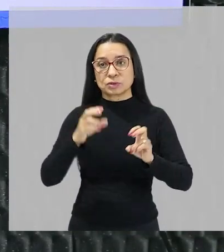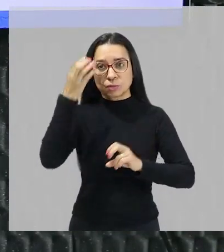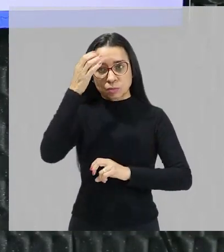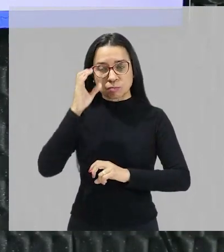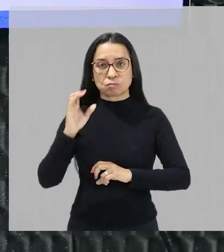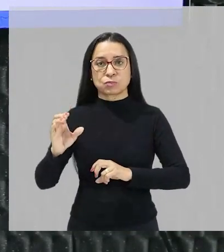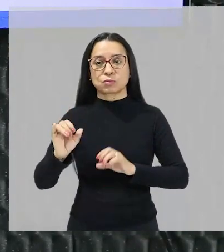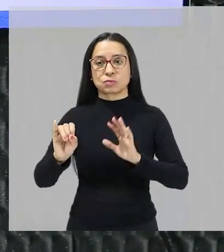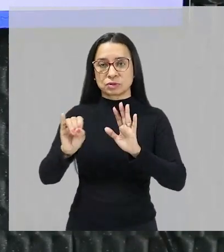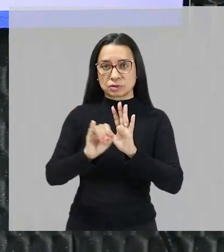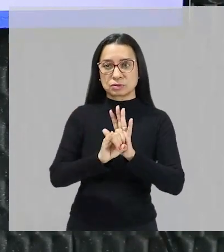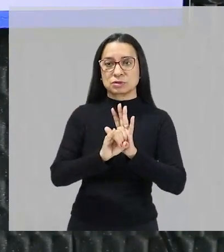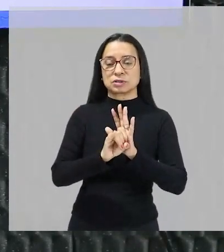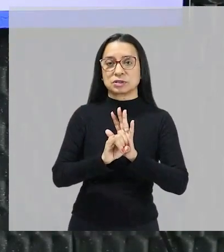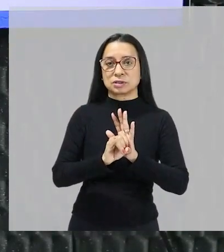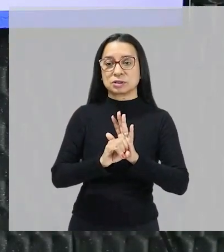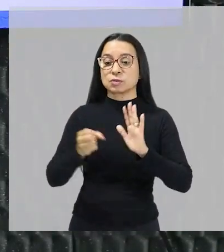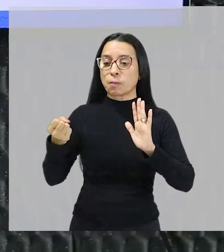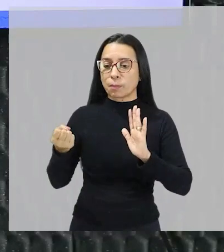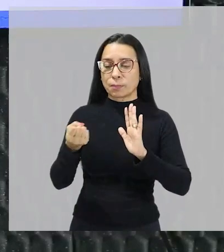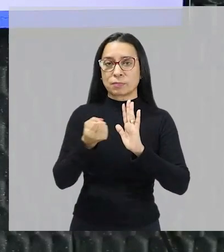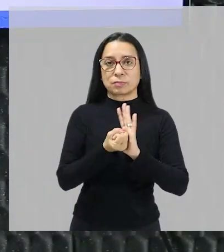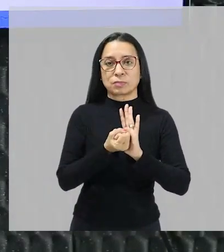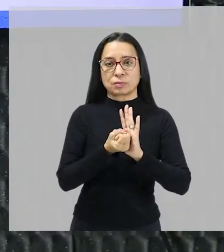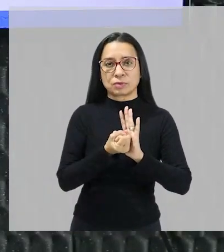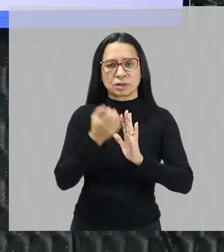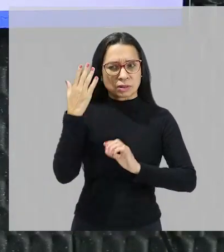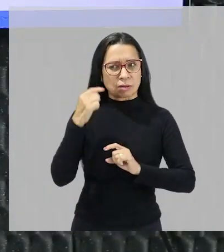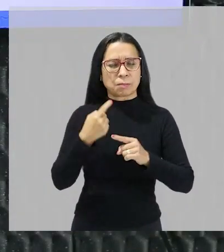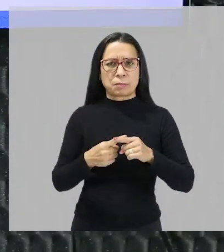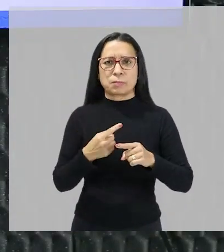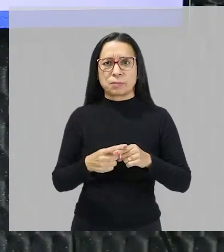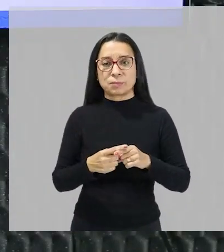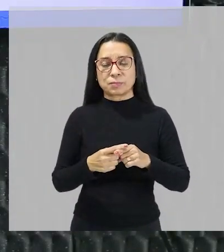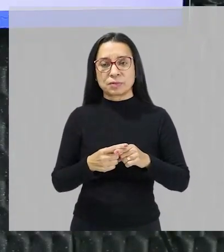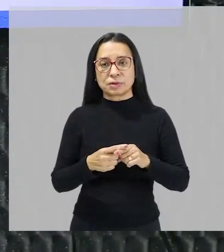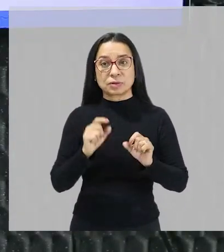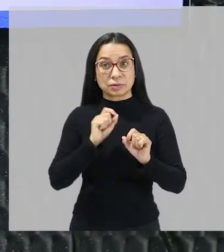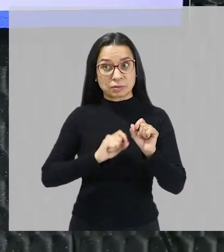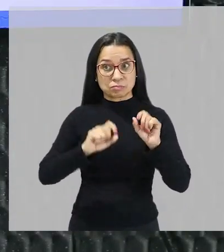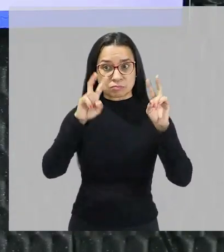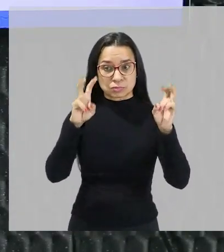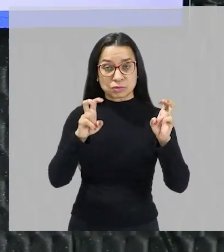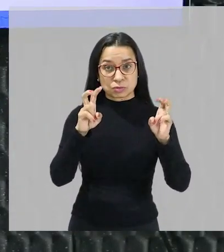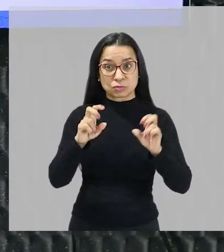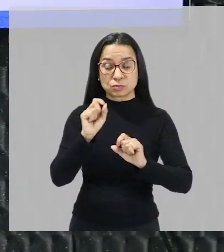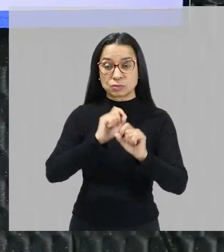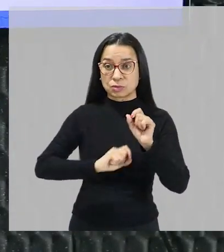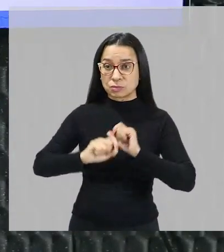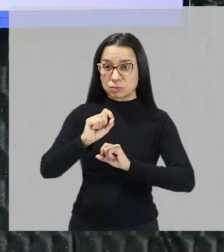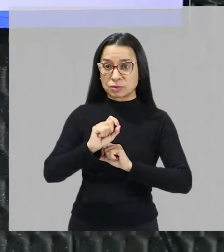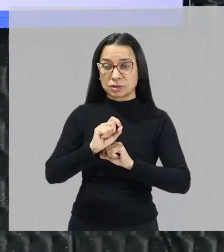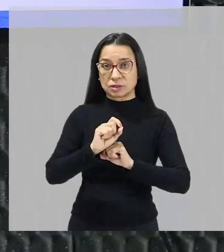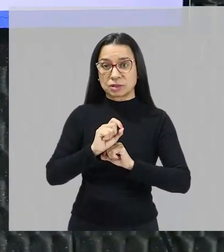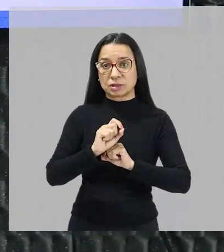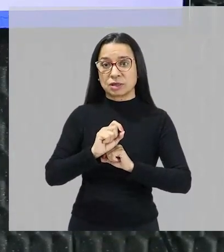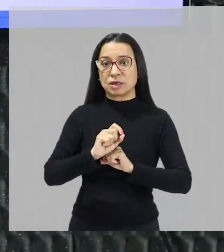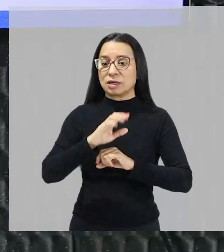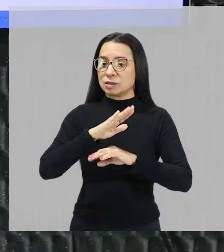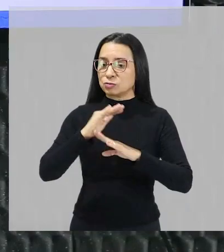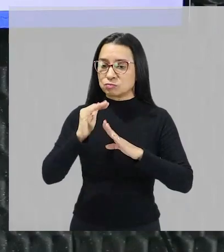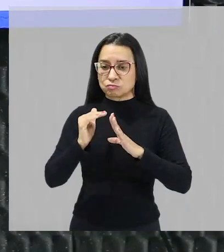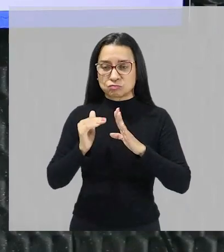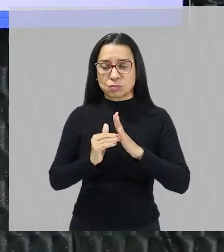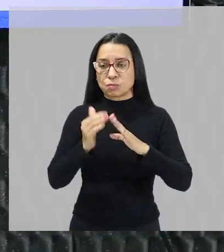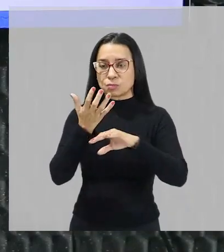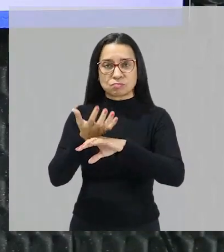patrimônio. Mas sabe por quê? Vou te contar de novo o segredinho. Esse assunto é uma competência inteira da área de humanas. É